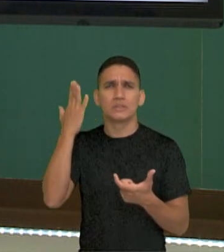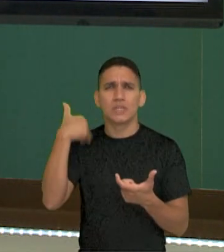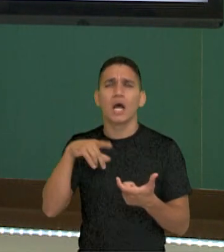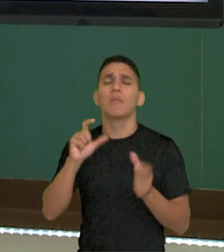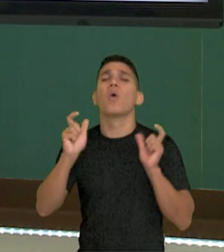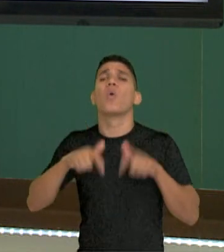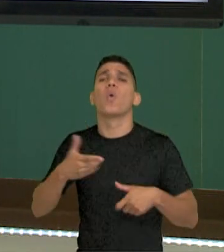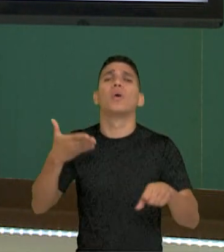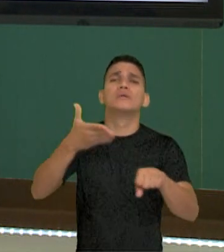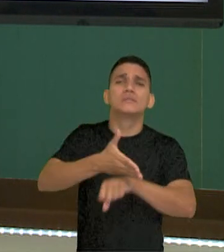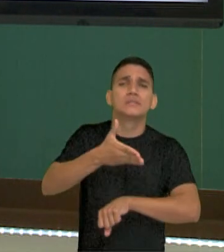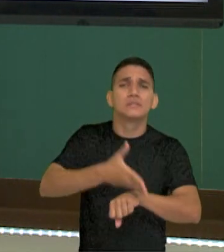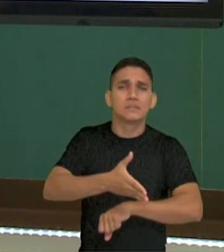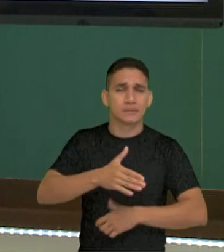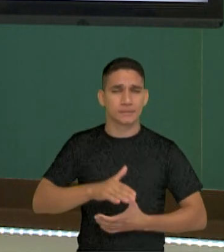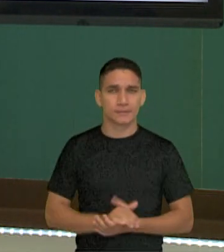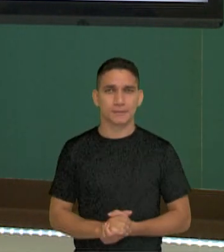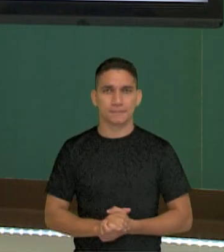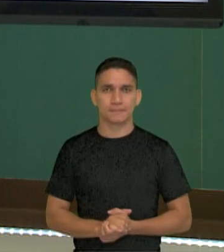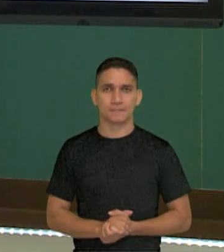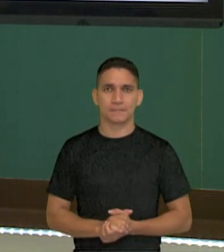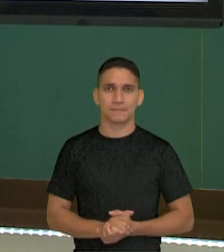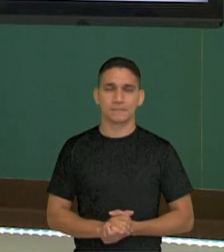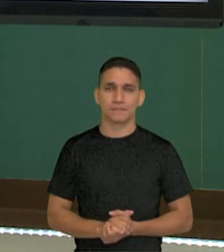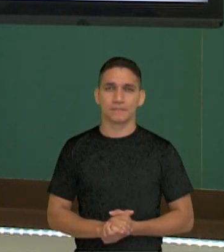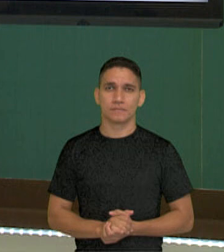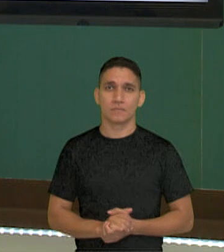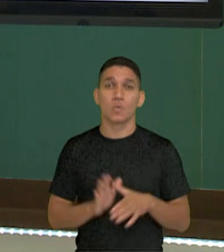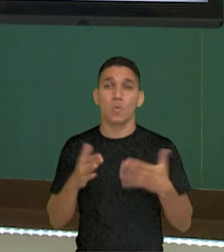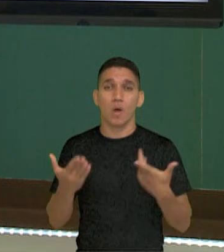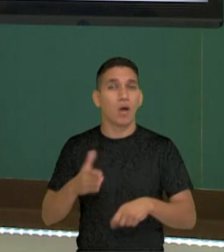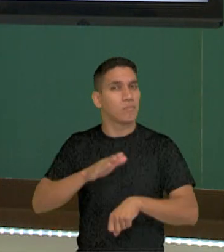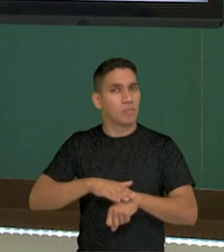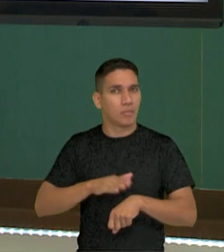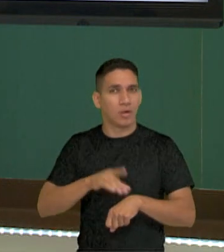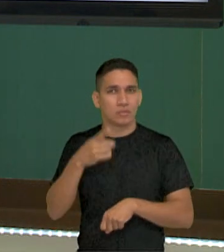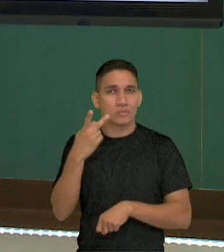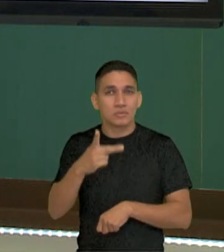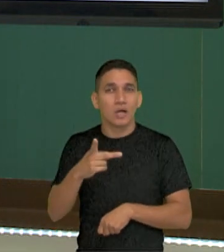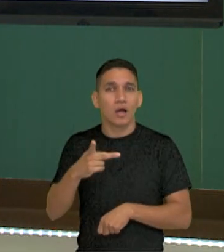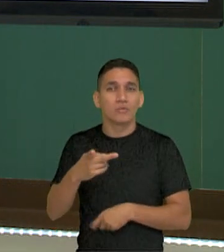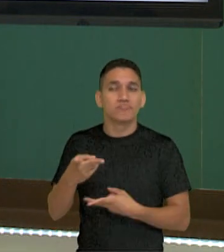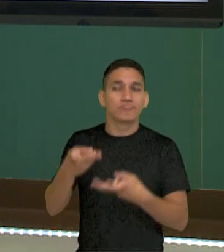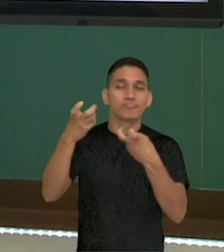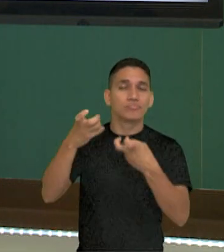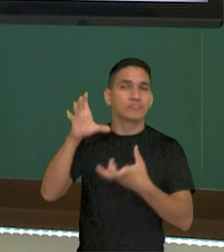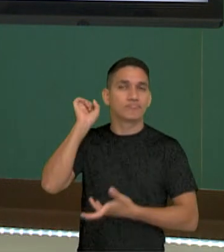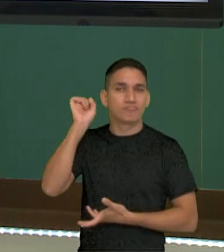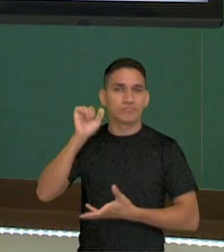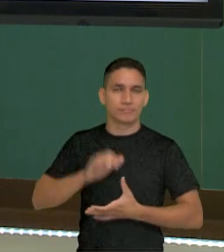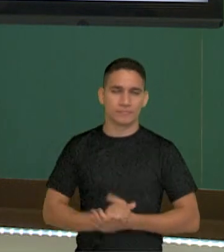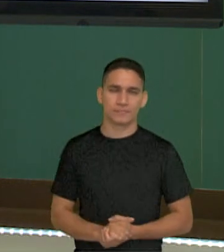você acessa os podcasts? Quando? Em que momento você ouve?